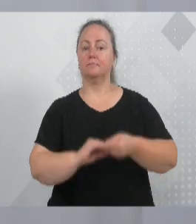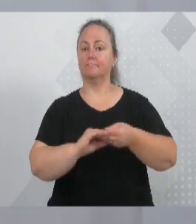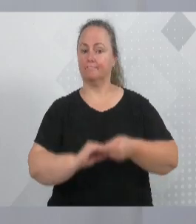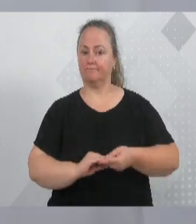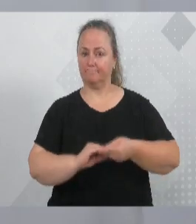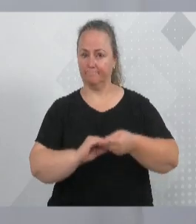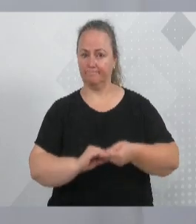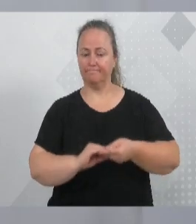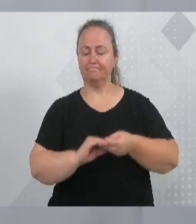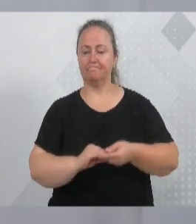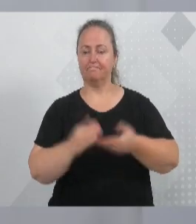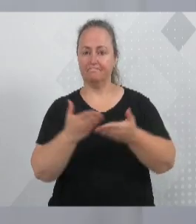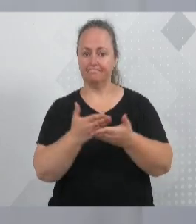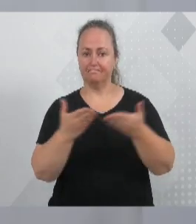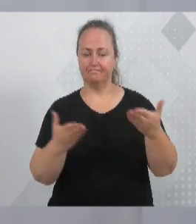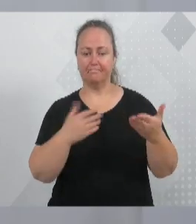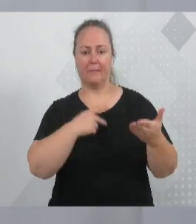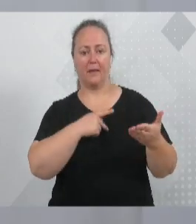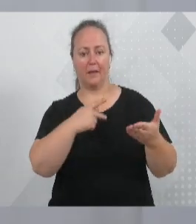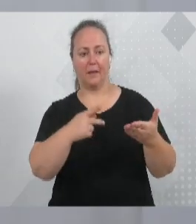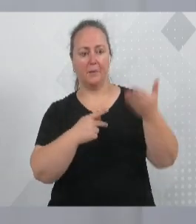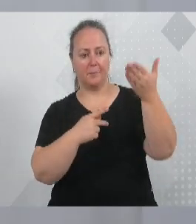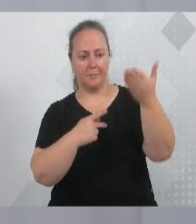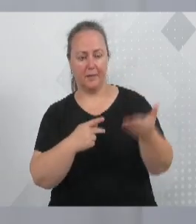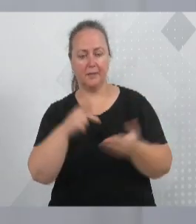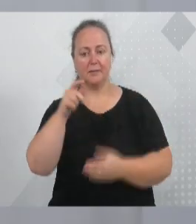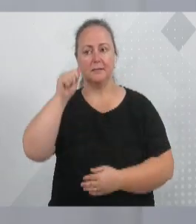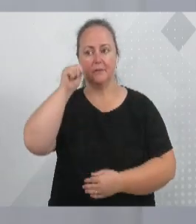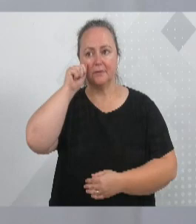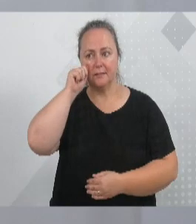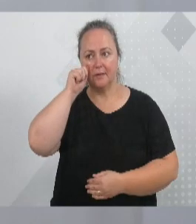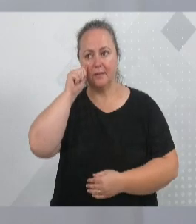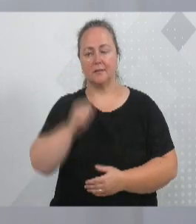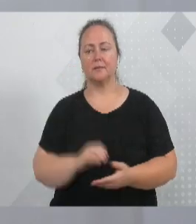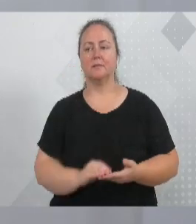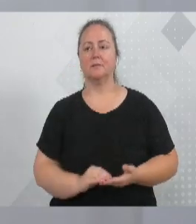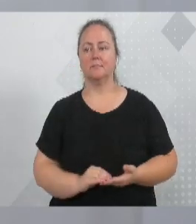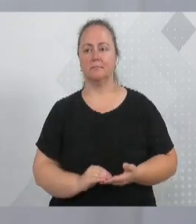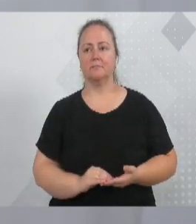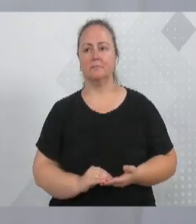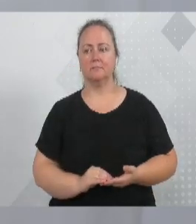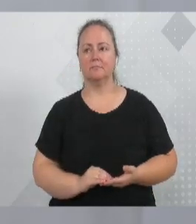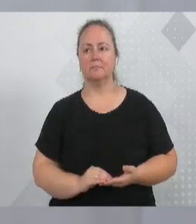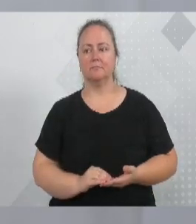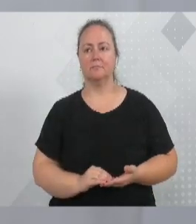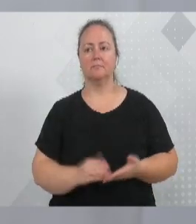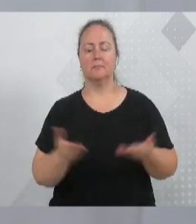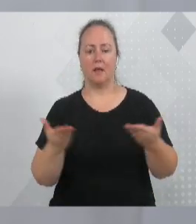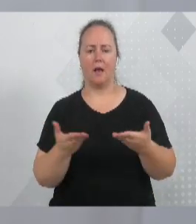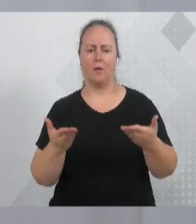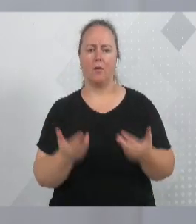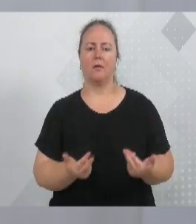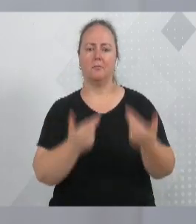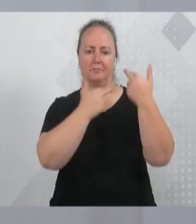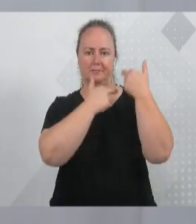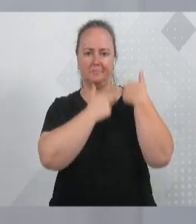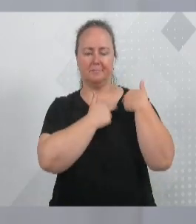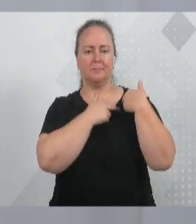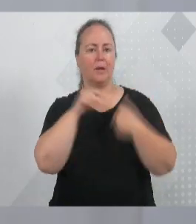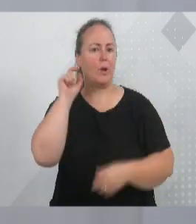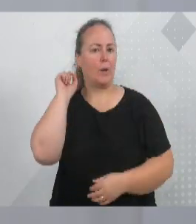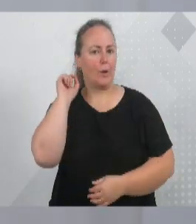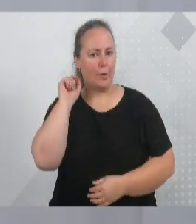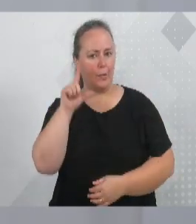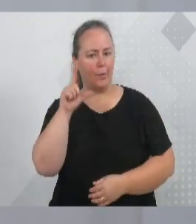cumprimentando Presidente Almir Vieira hora conduz presidência vor Maurício Gol